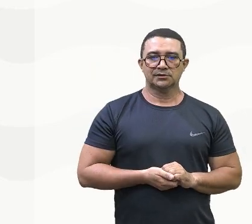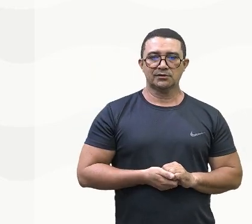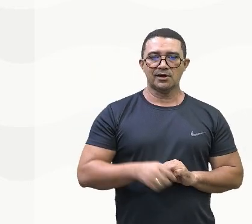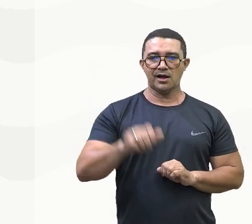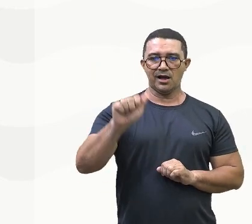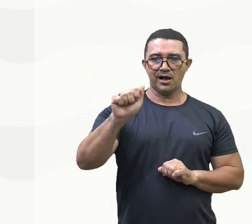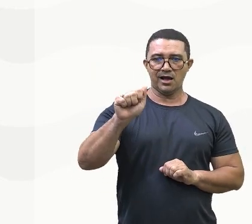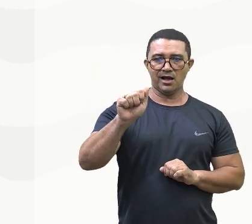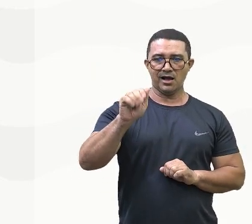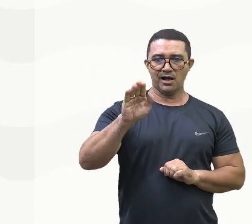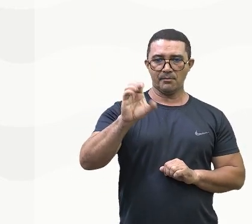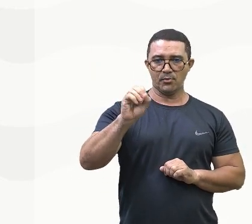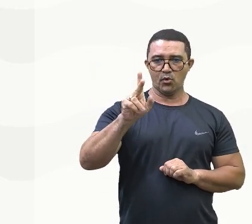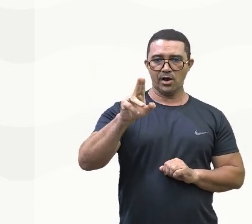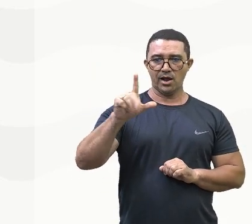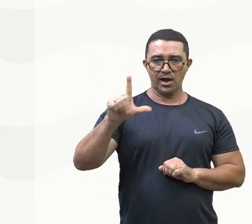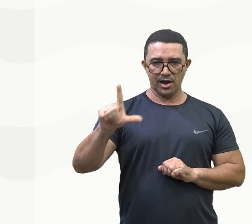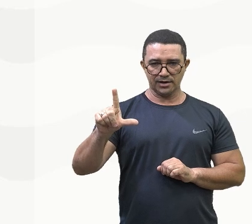de